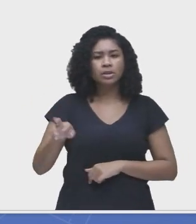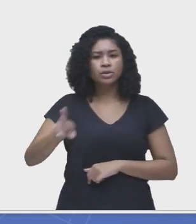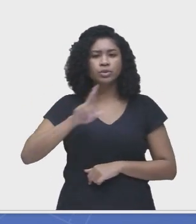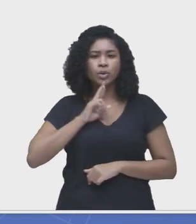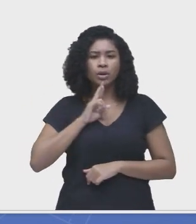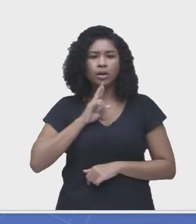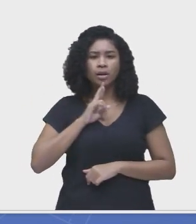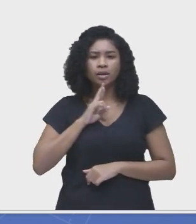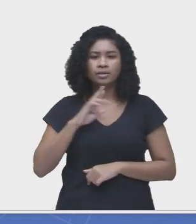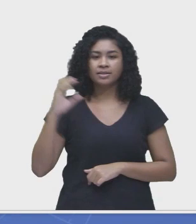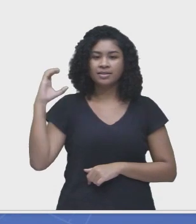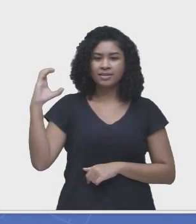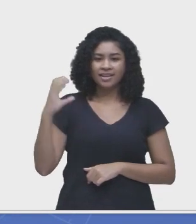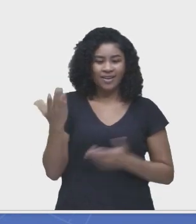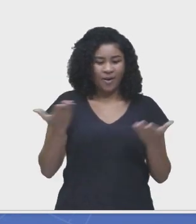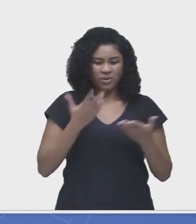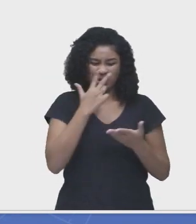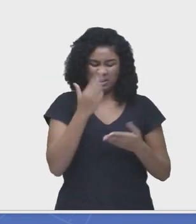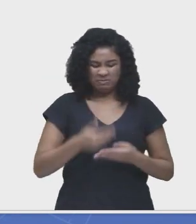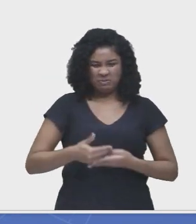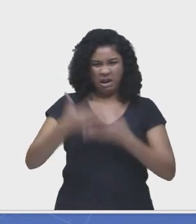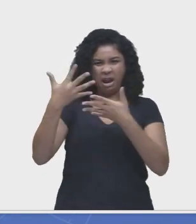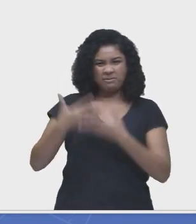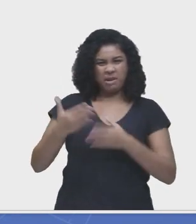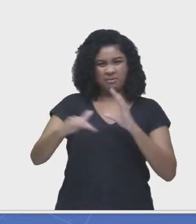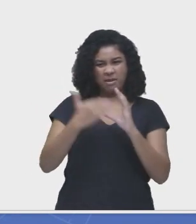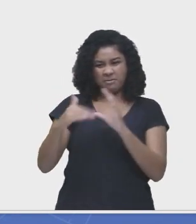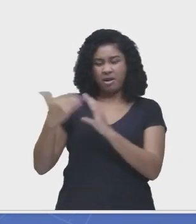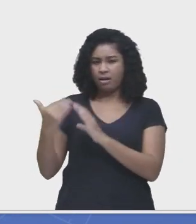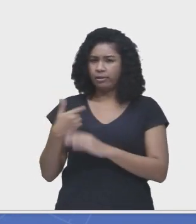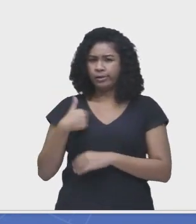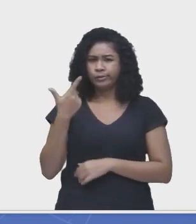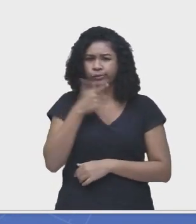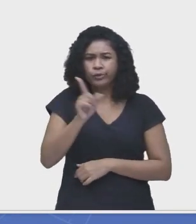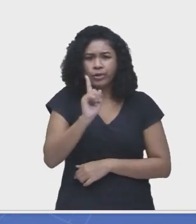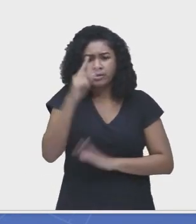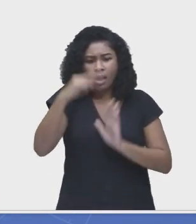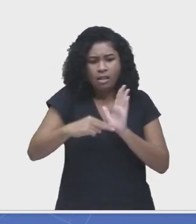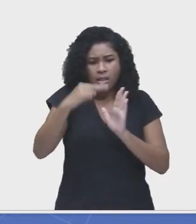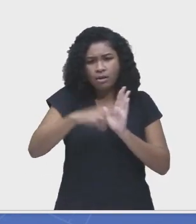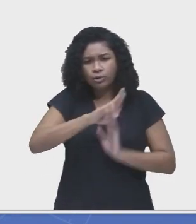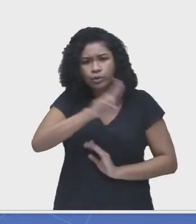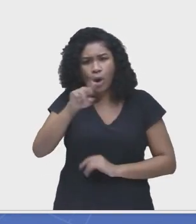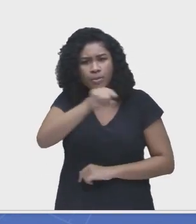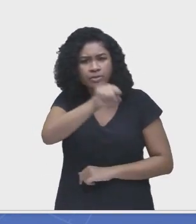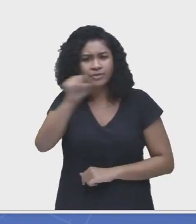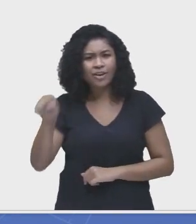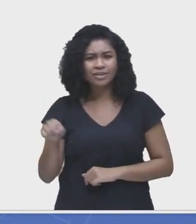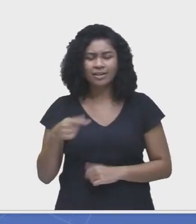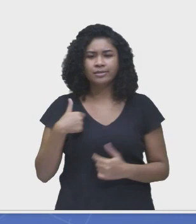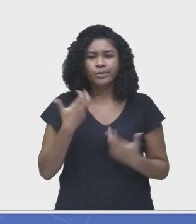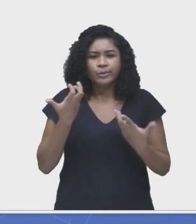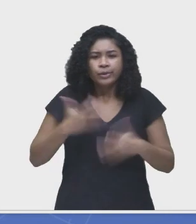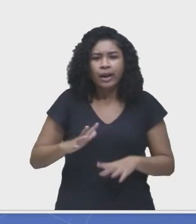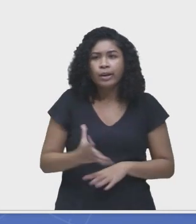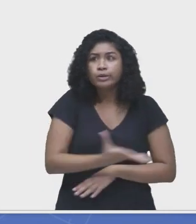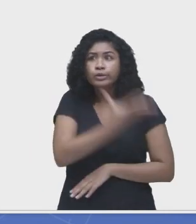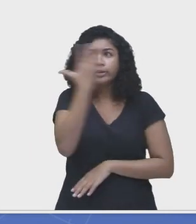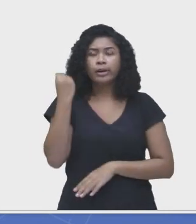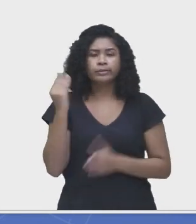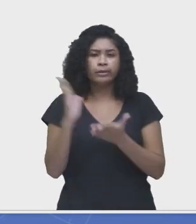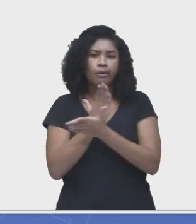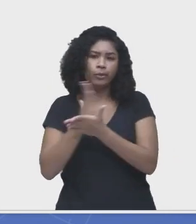está bem animado aqui, não me arriscarei a ler o nome de todo mundo, tá bom? Para não corrermos o equívoco de esquecer